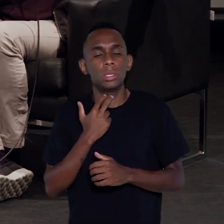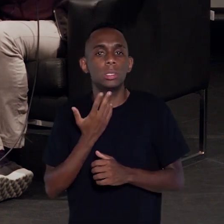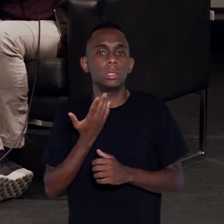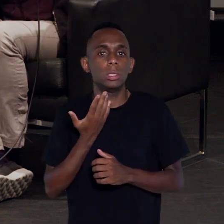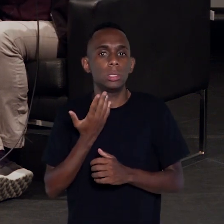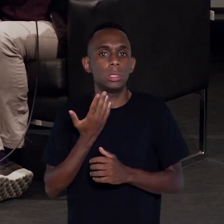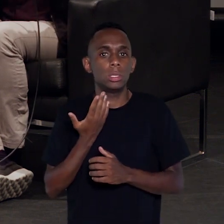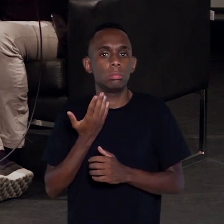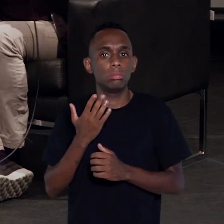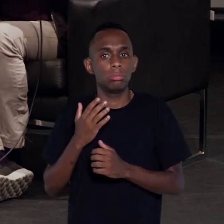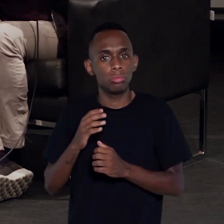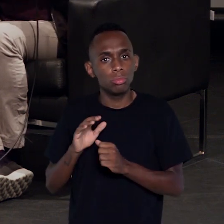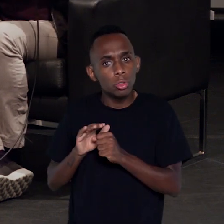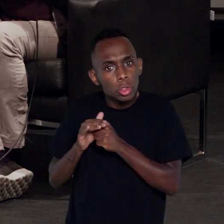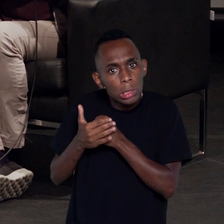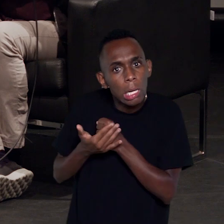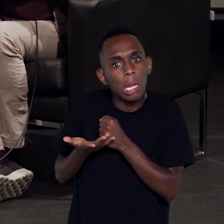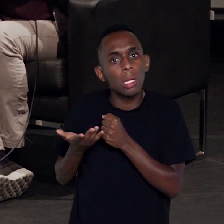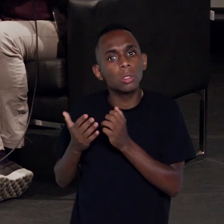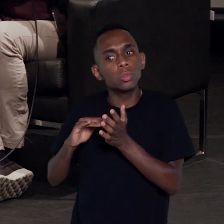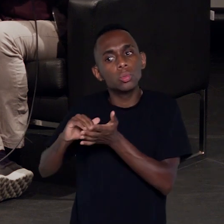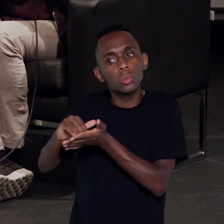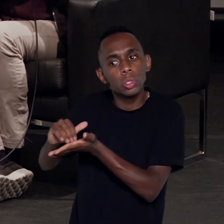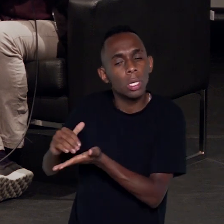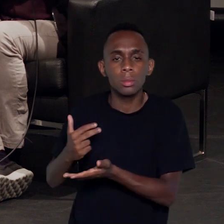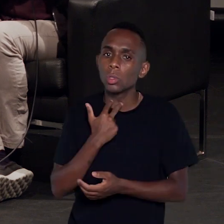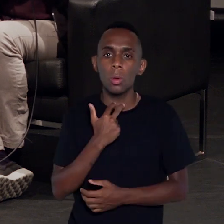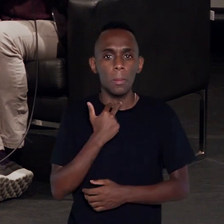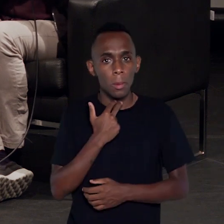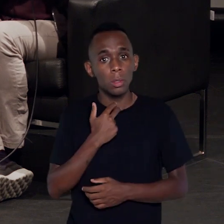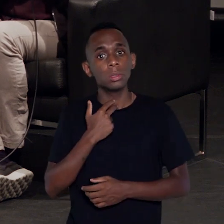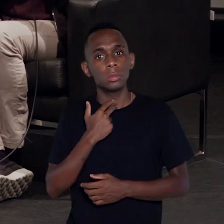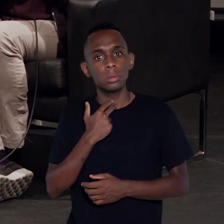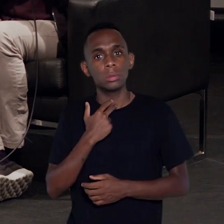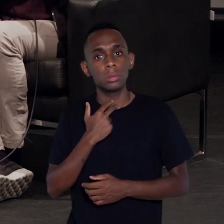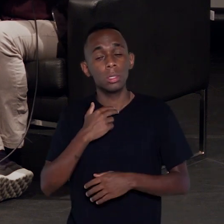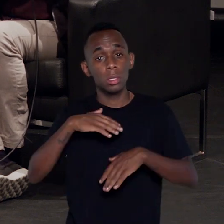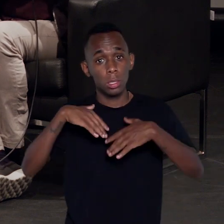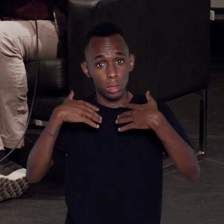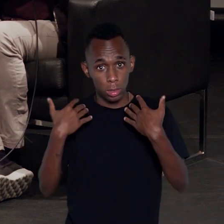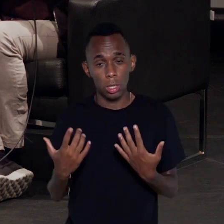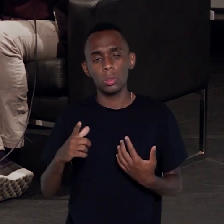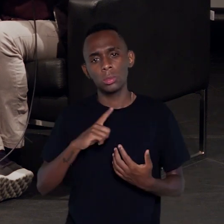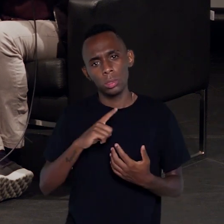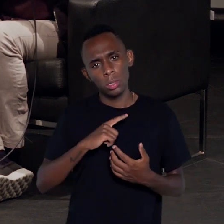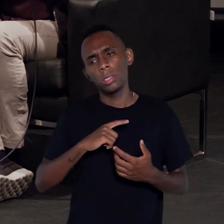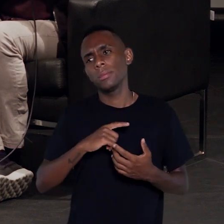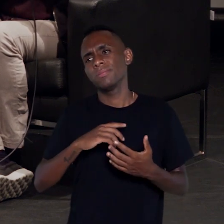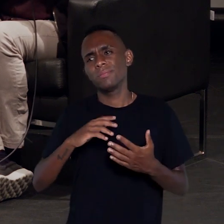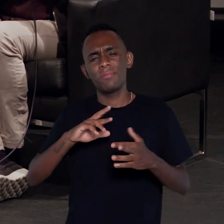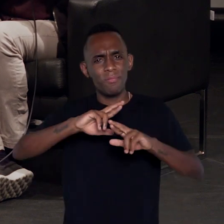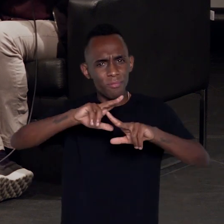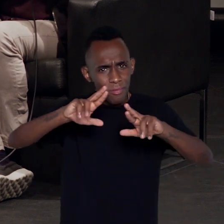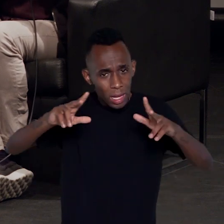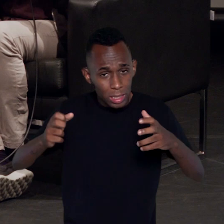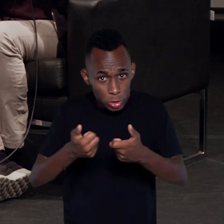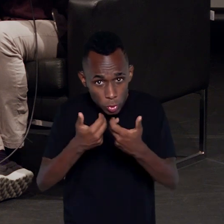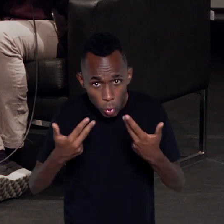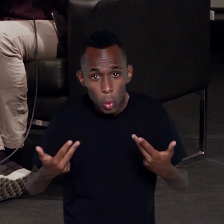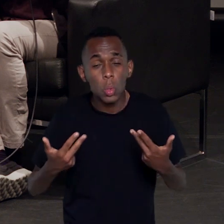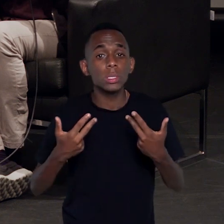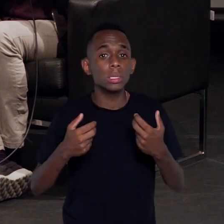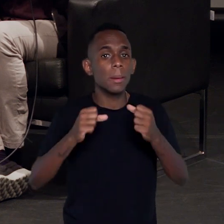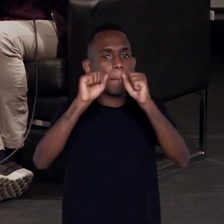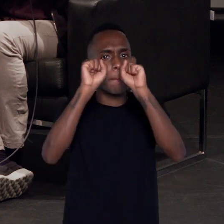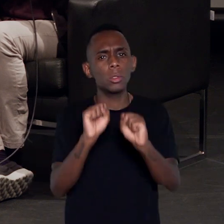omitido, né? Essa mudança é uma mudança sutil, mas que está em curso em nossa sociedade. Ou seja, há muitas coisas que